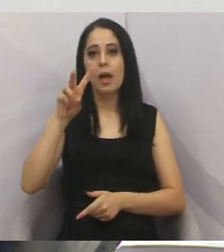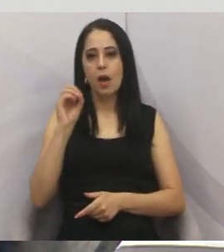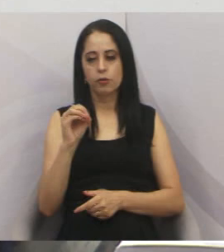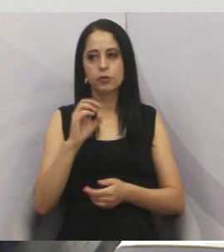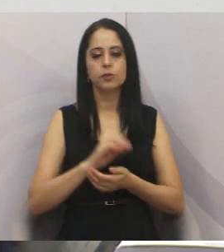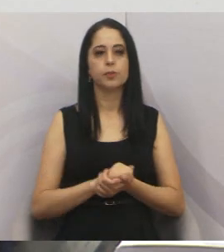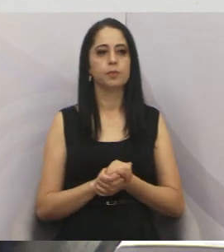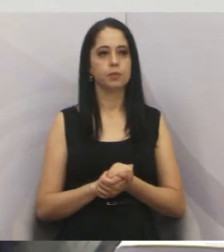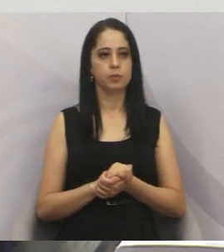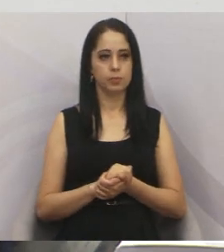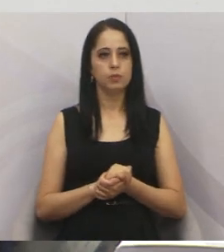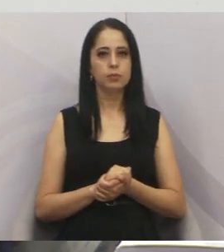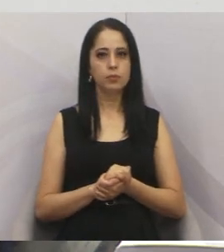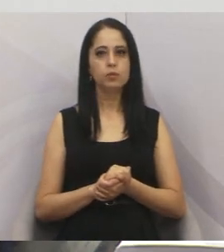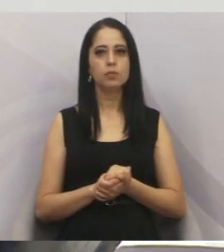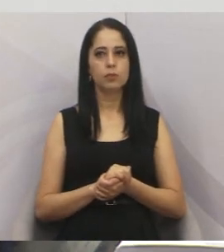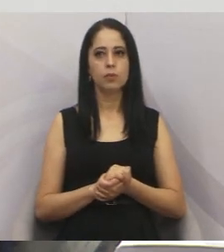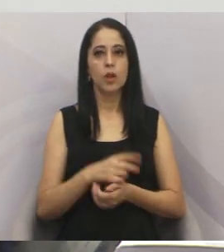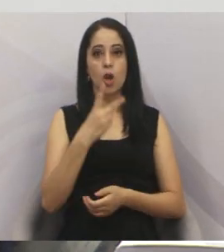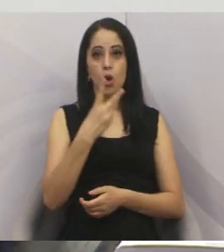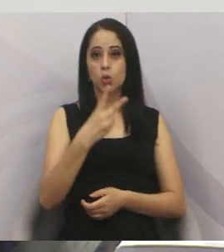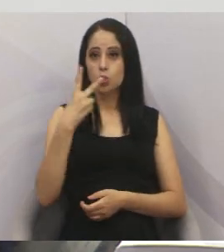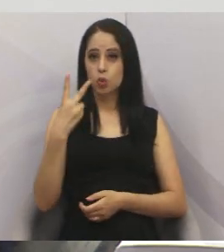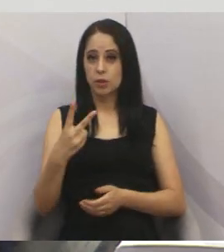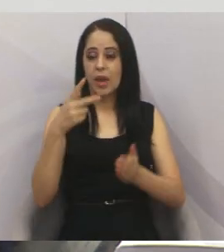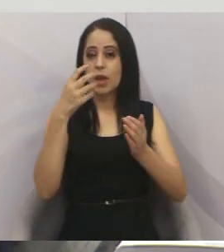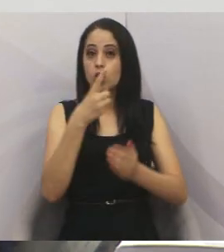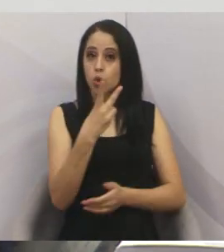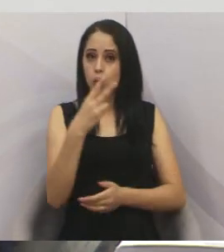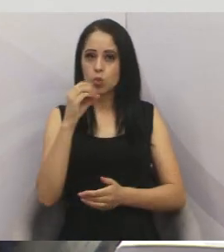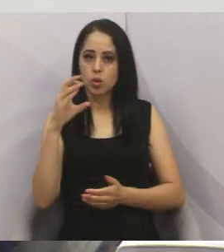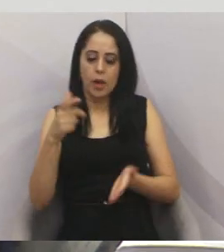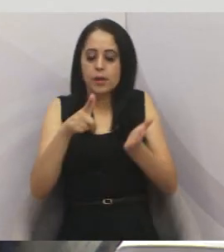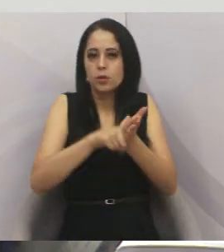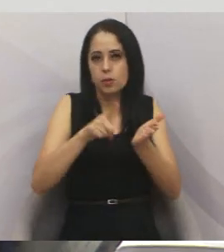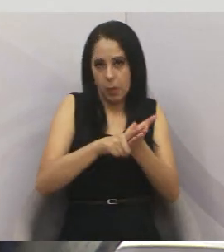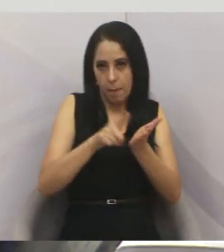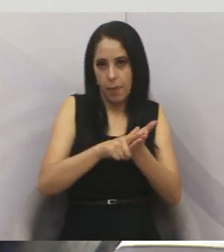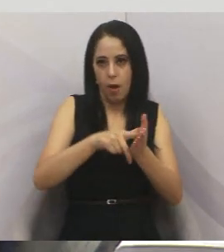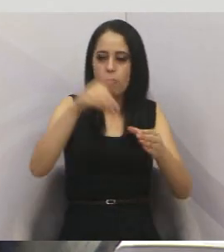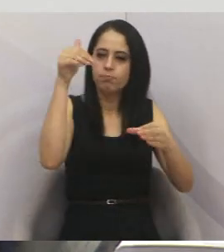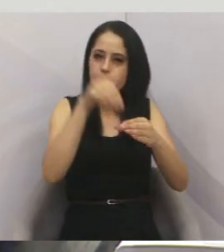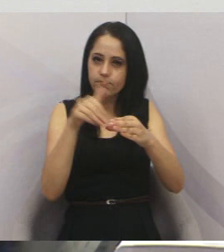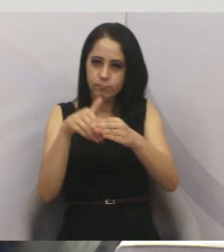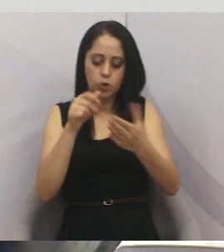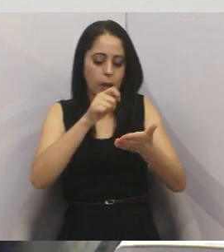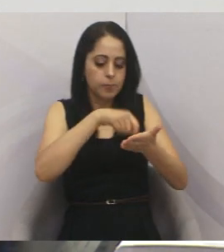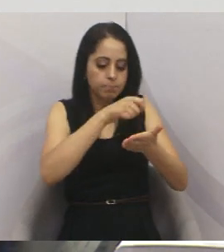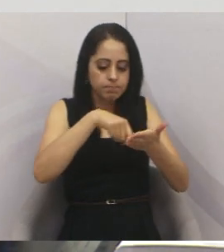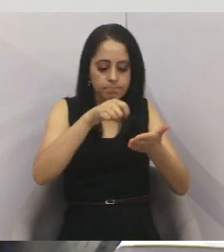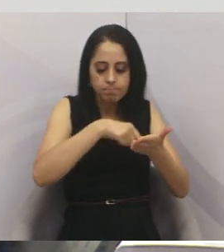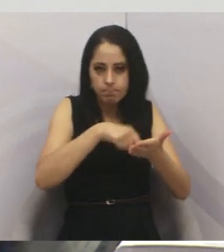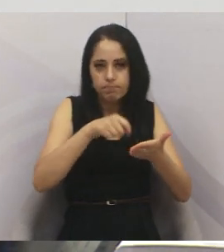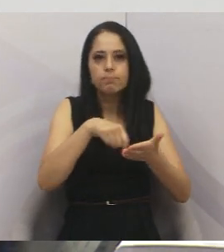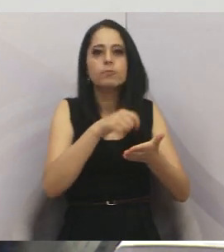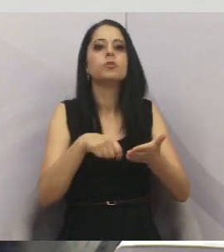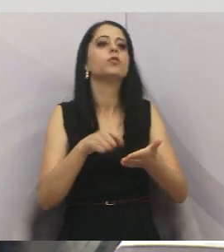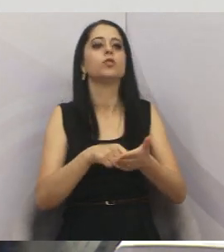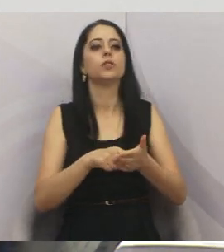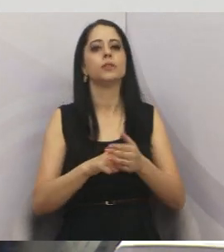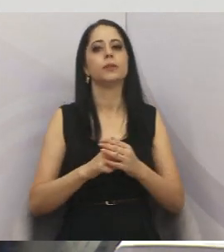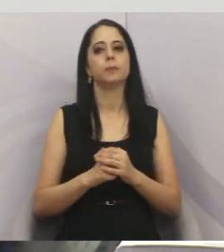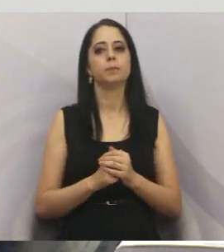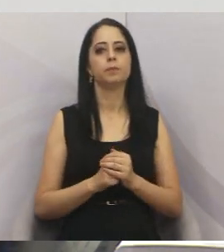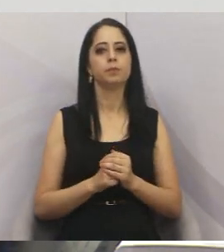com recebimento de 200 cédulas de votação, urna e cabine entregues ao presidente da sessão eleitoral pela Guarda